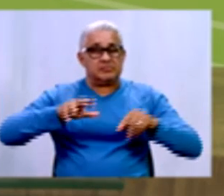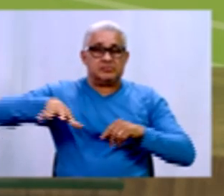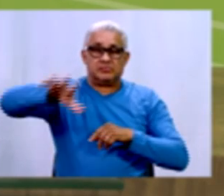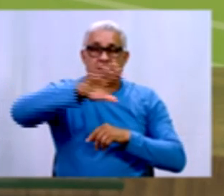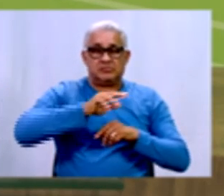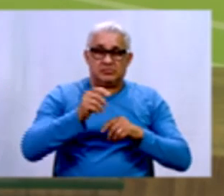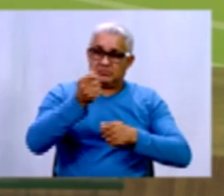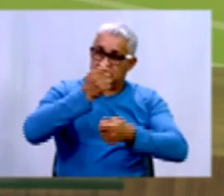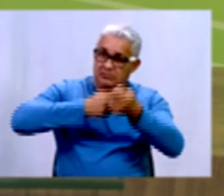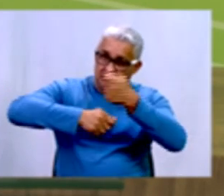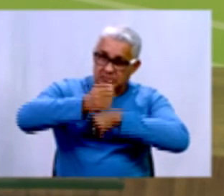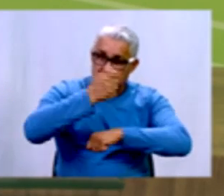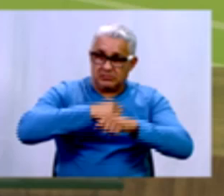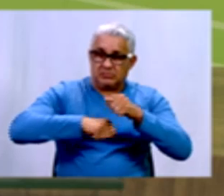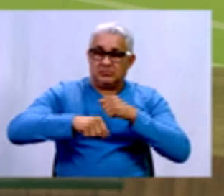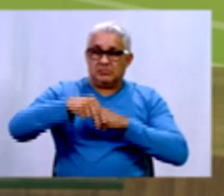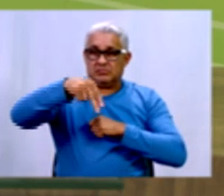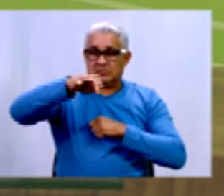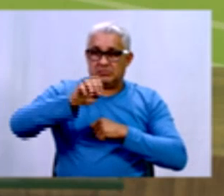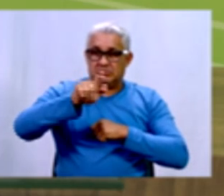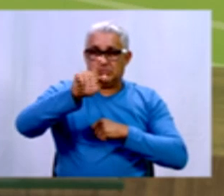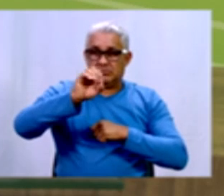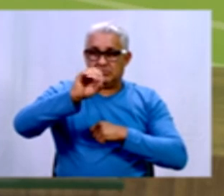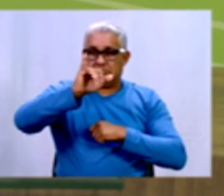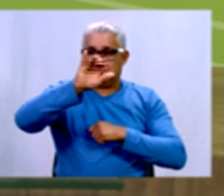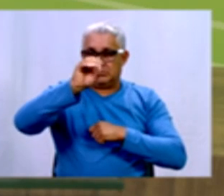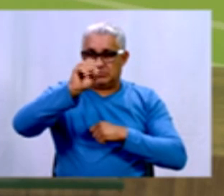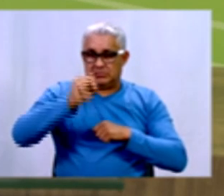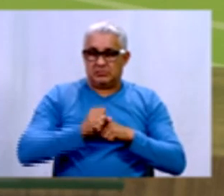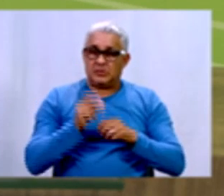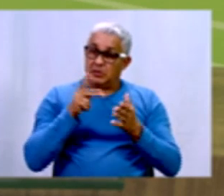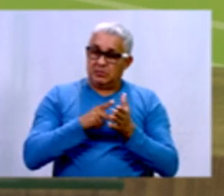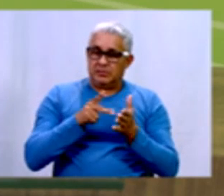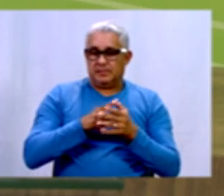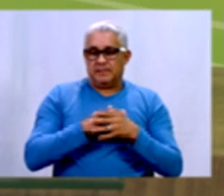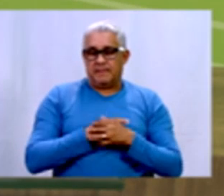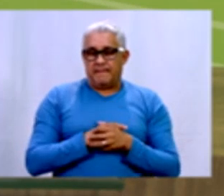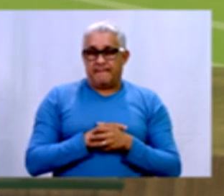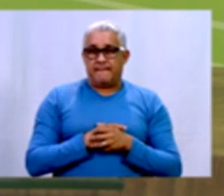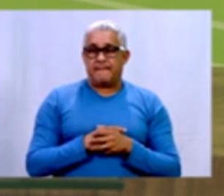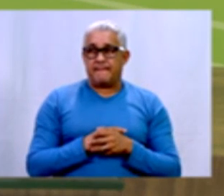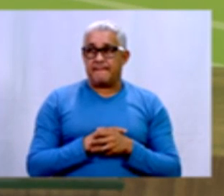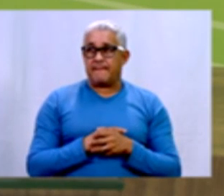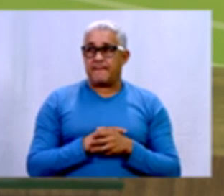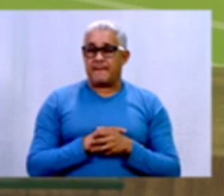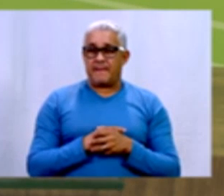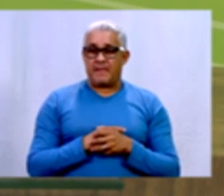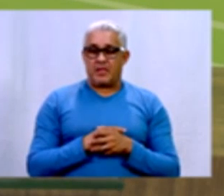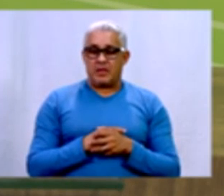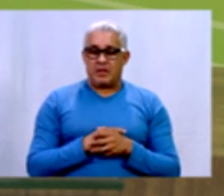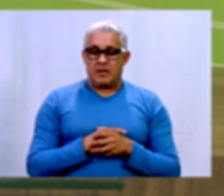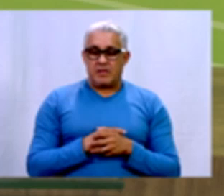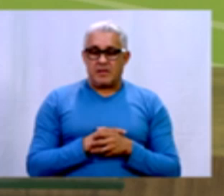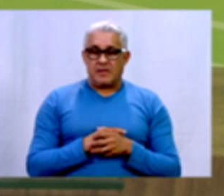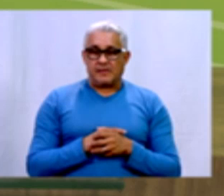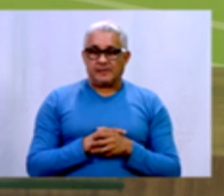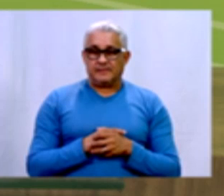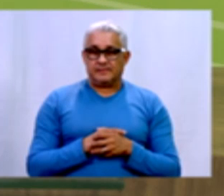Áreas de administração, de negócios. Então, realmente é